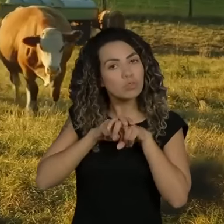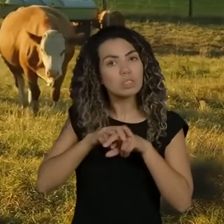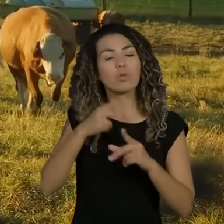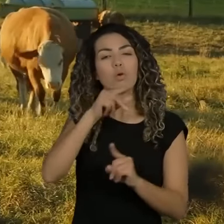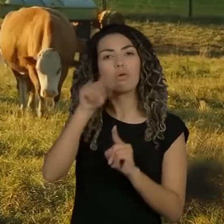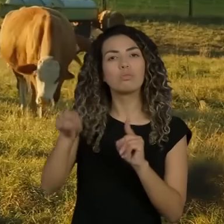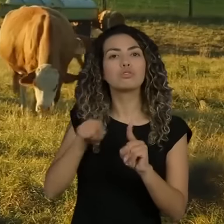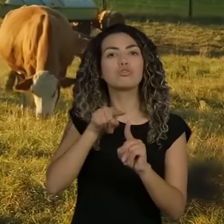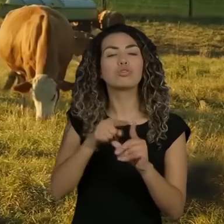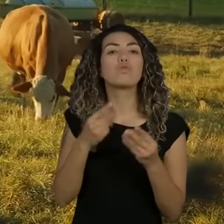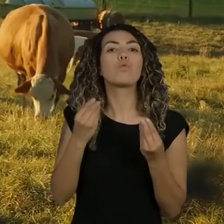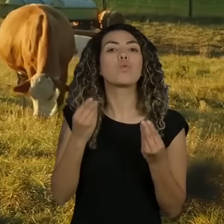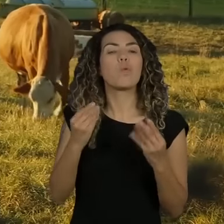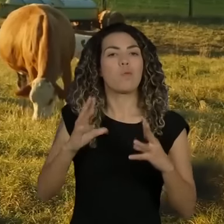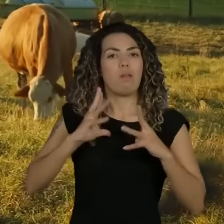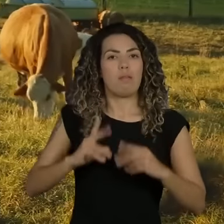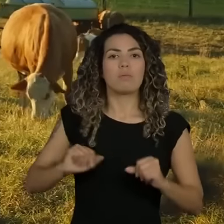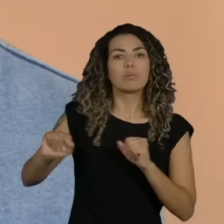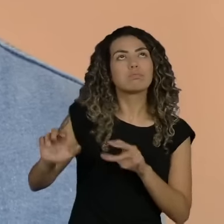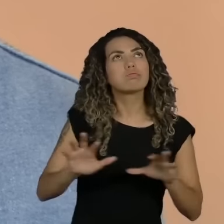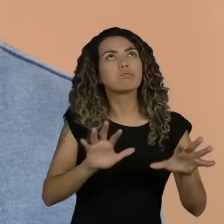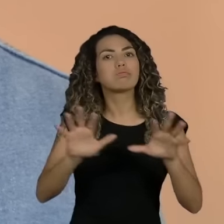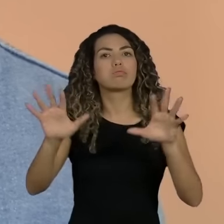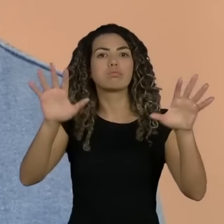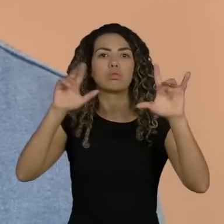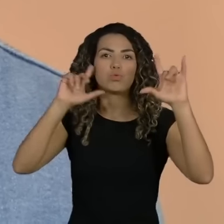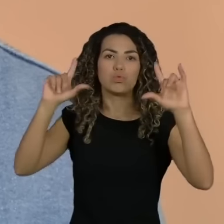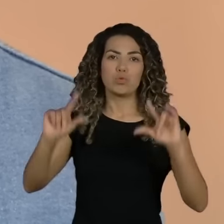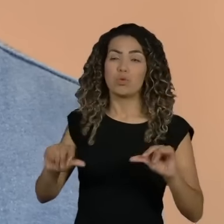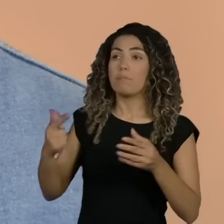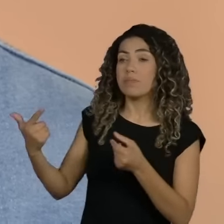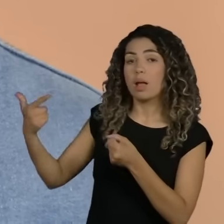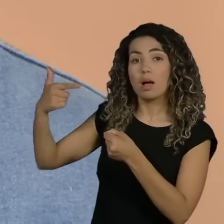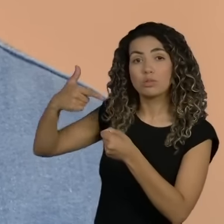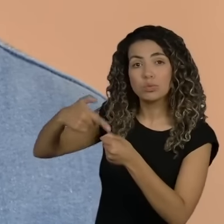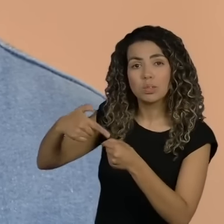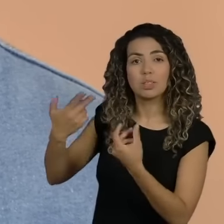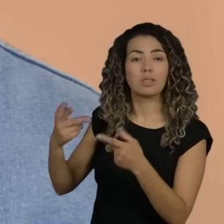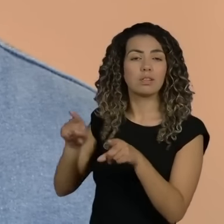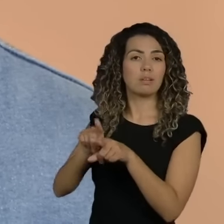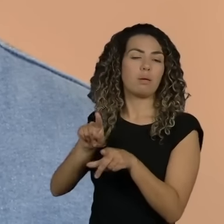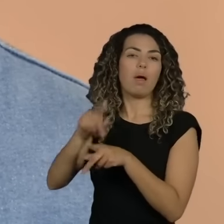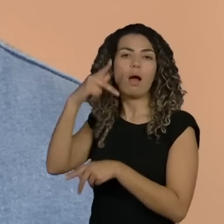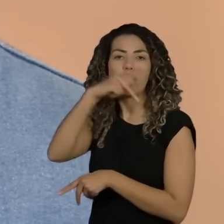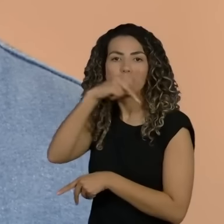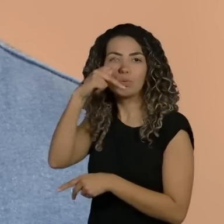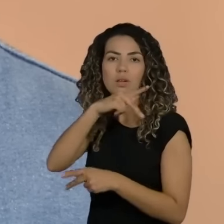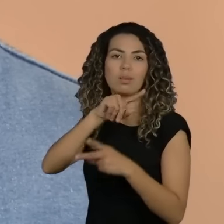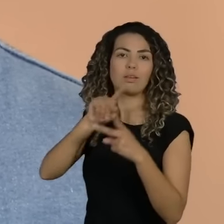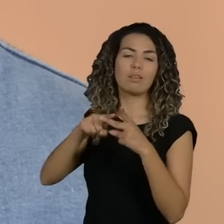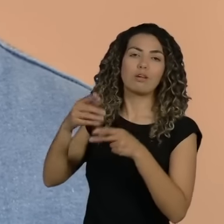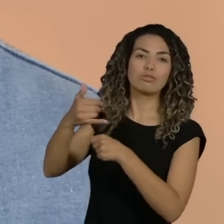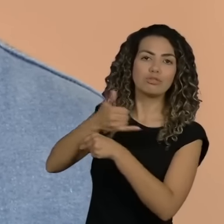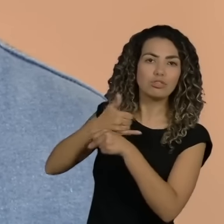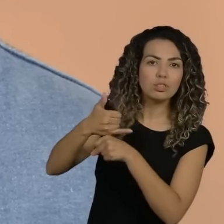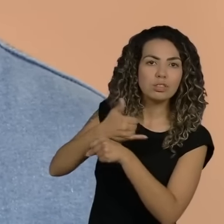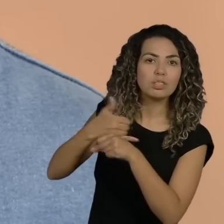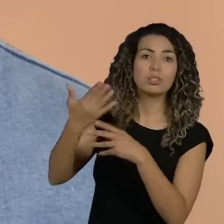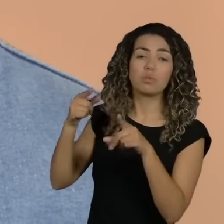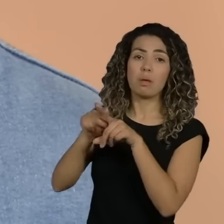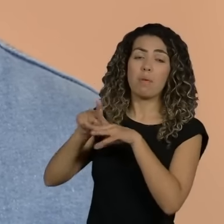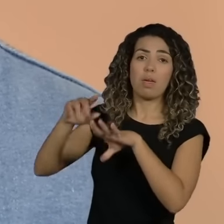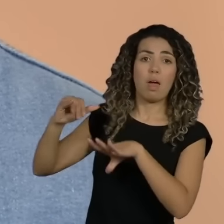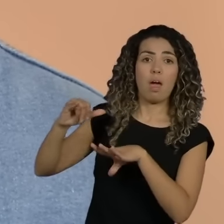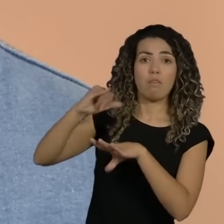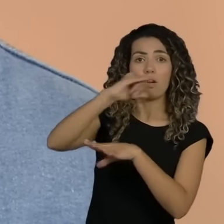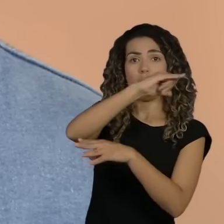de descarbonização. A gasolina, o diesel, mas também o querosene de aviação, nas aeronaves